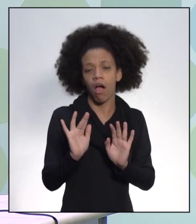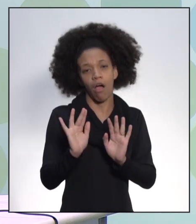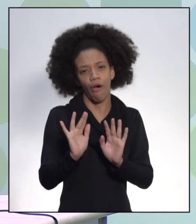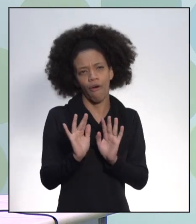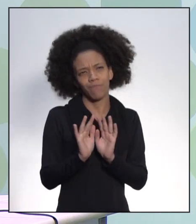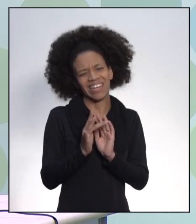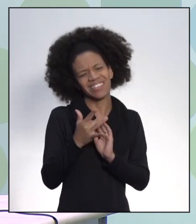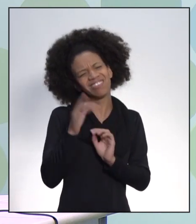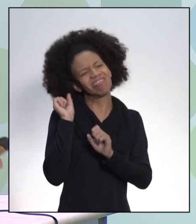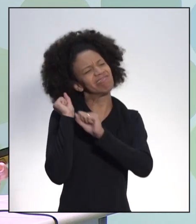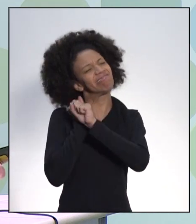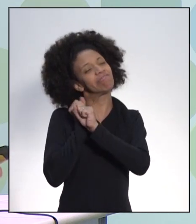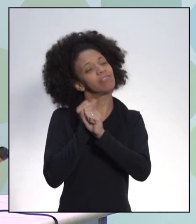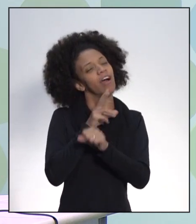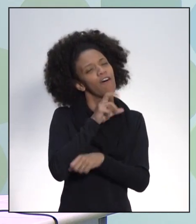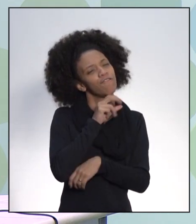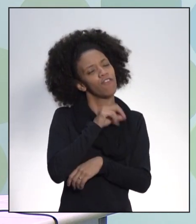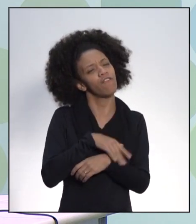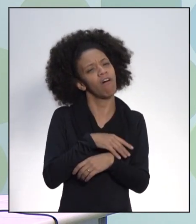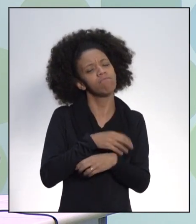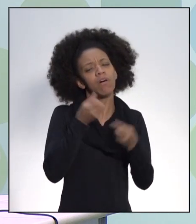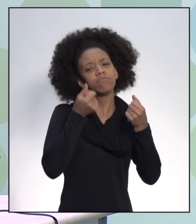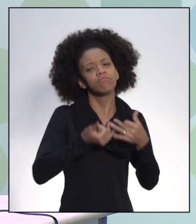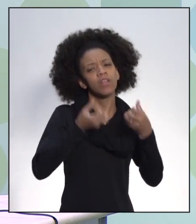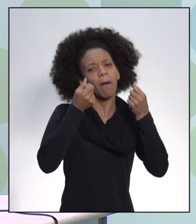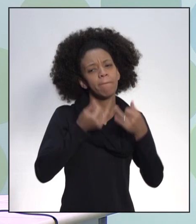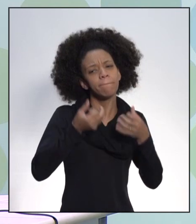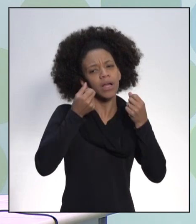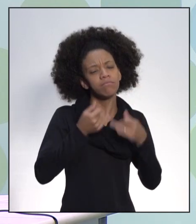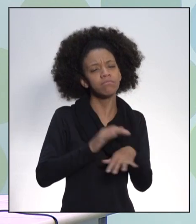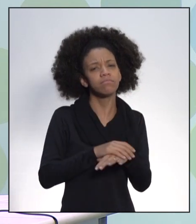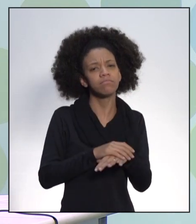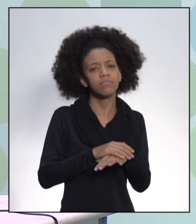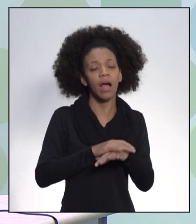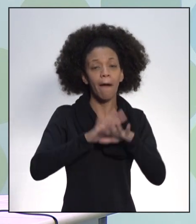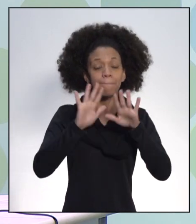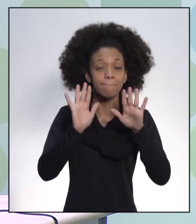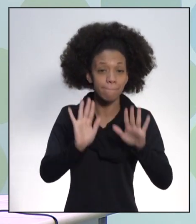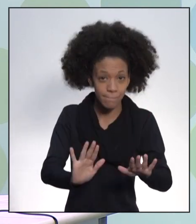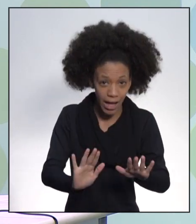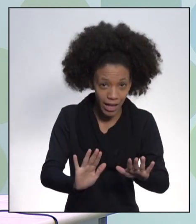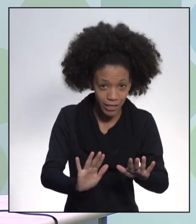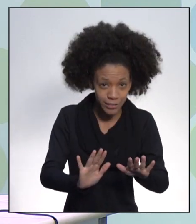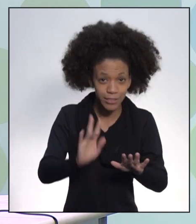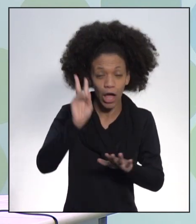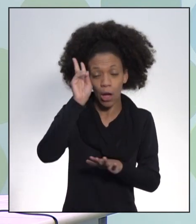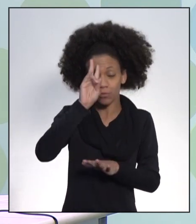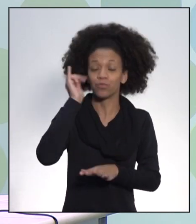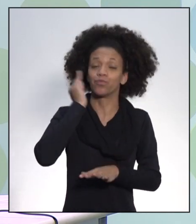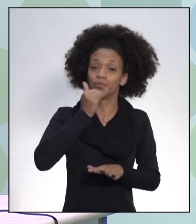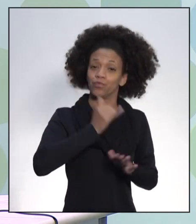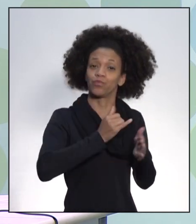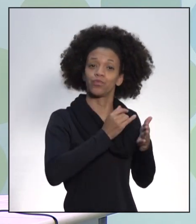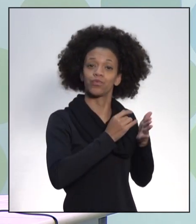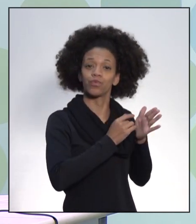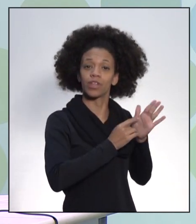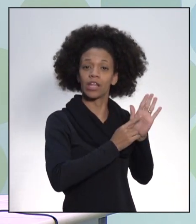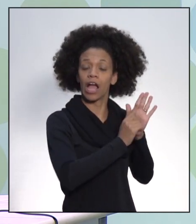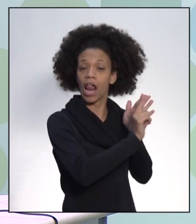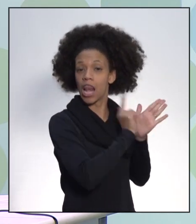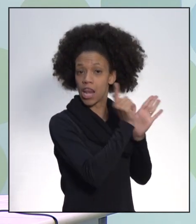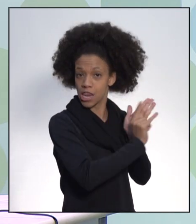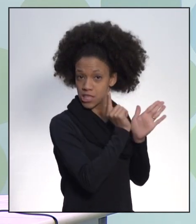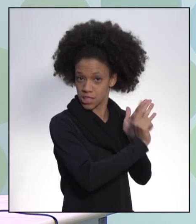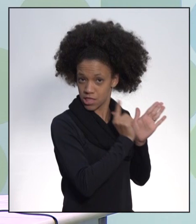conta história, mas a minha avó não é escritora, a minha avó não é literata. Para que um texto seja considerado literatura, para que um texto seja considerado